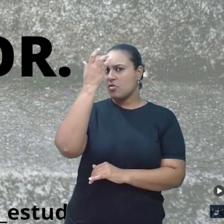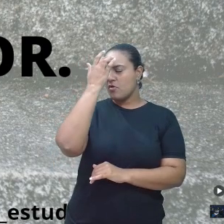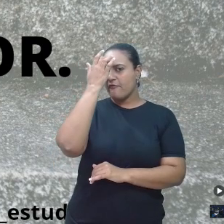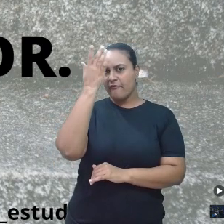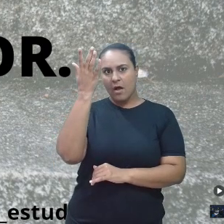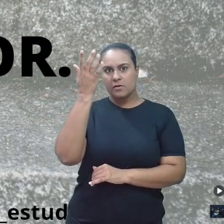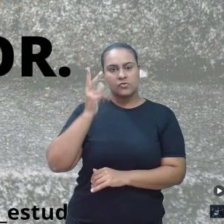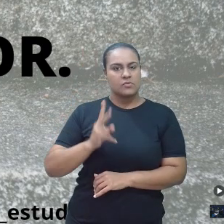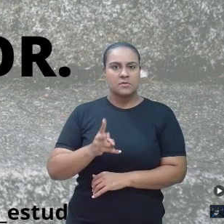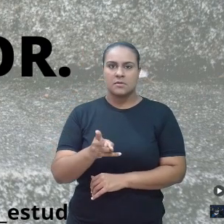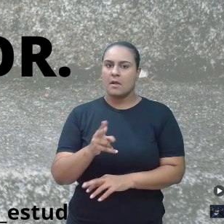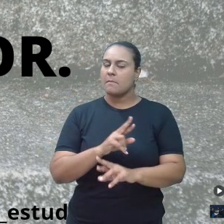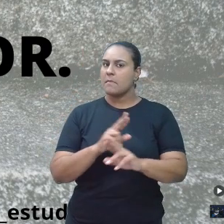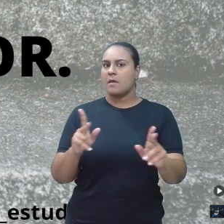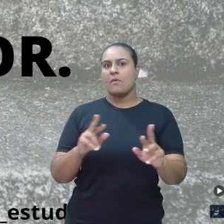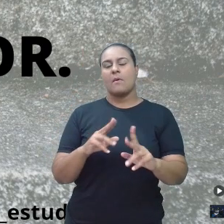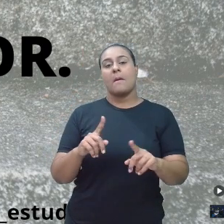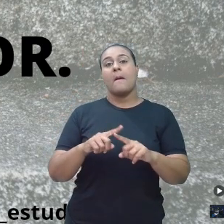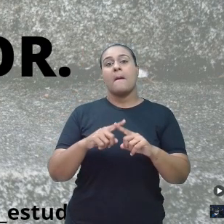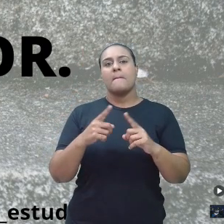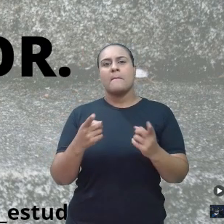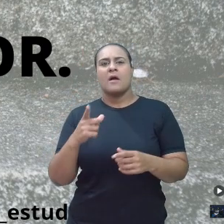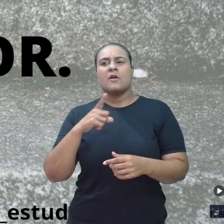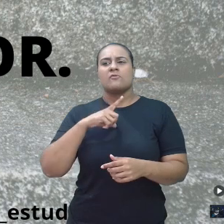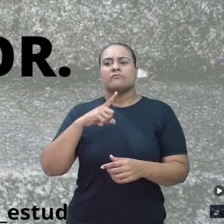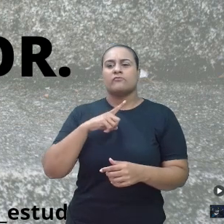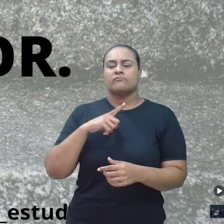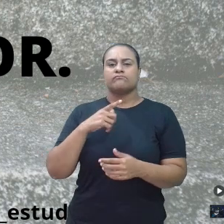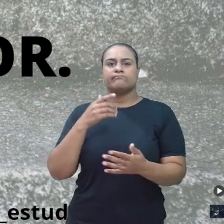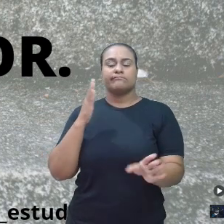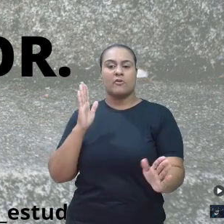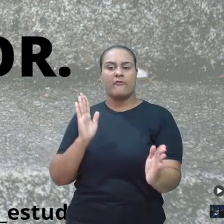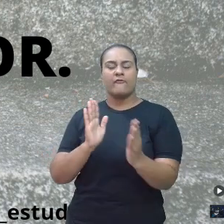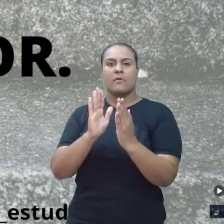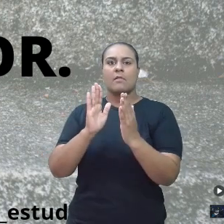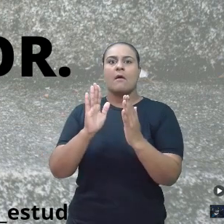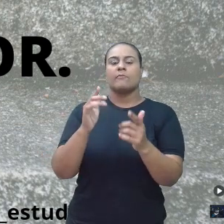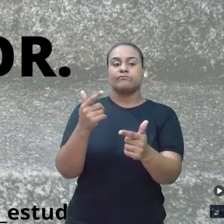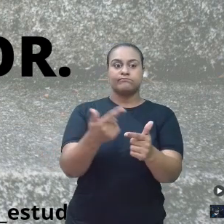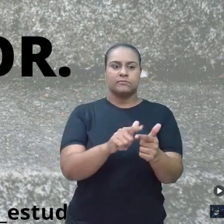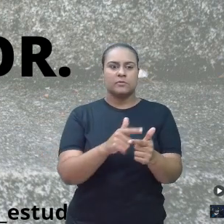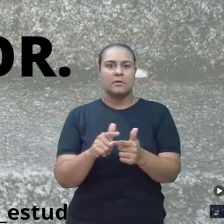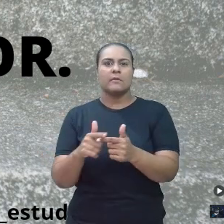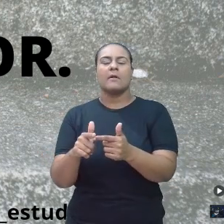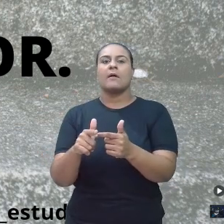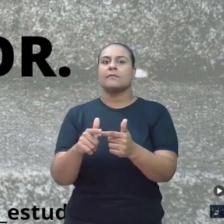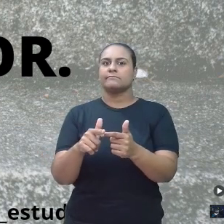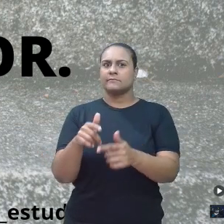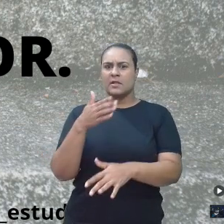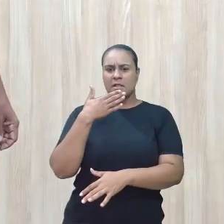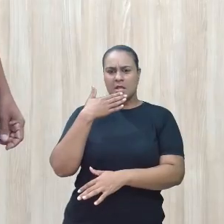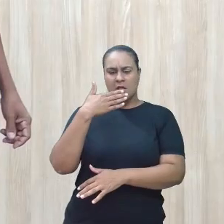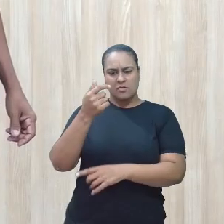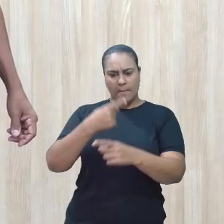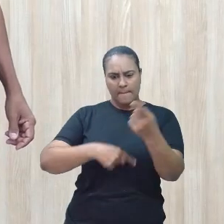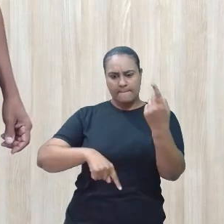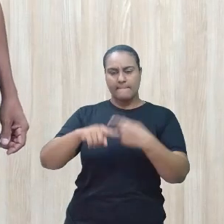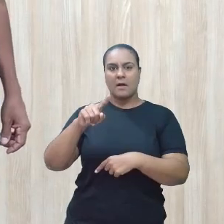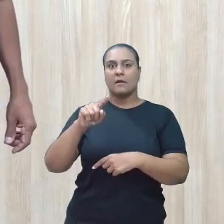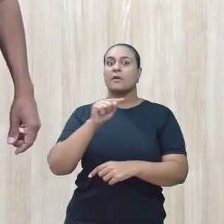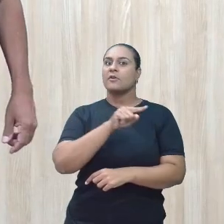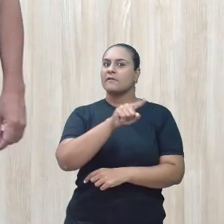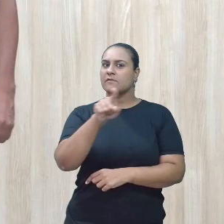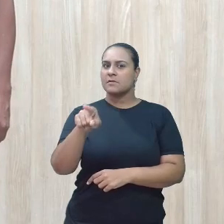mim. Mas todas as vezes que vocês encontraram dificuldade, deseje ser o melhor. E você que está aí do outro lado,